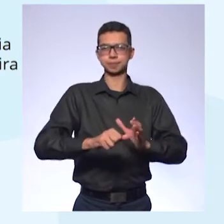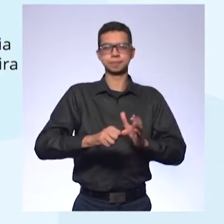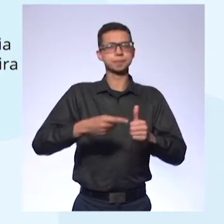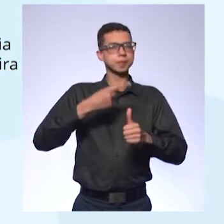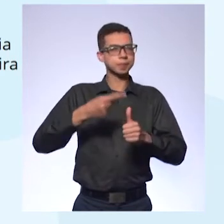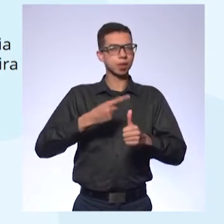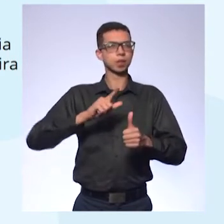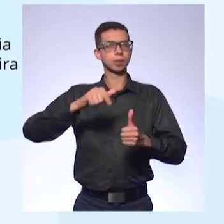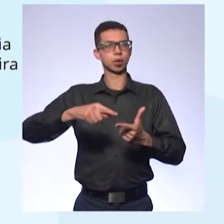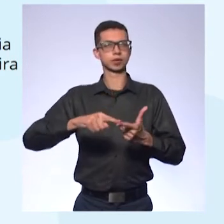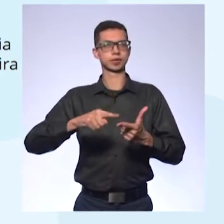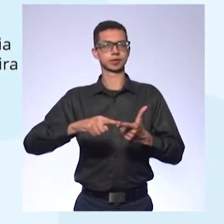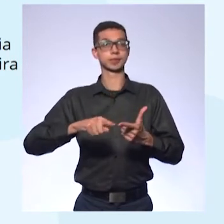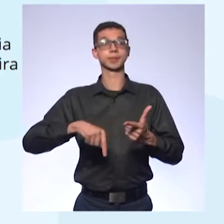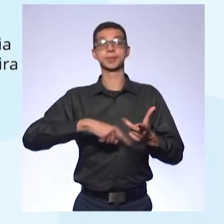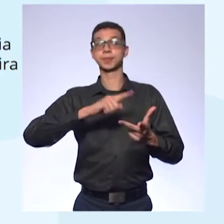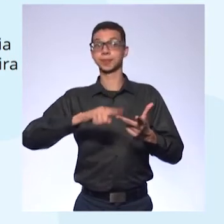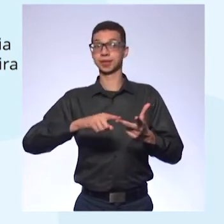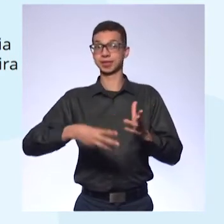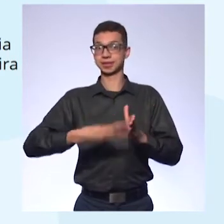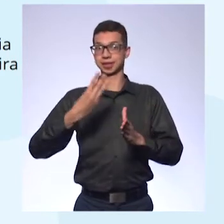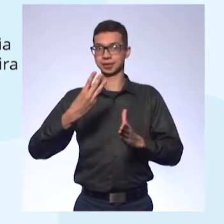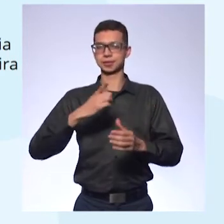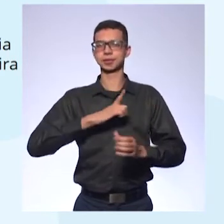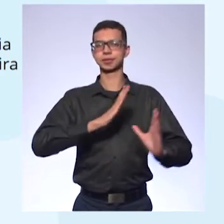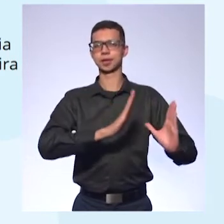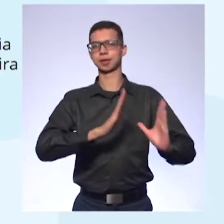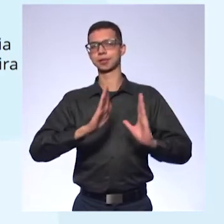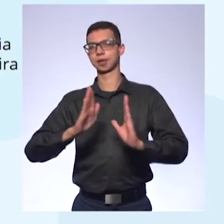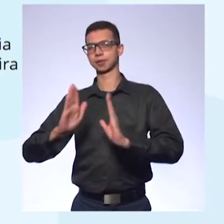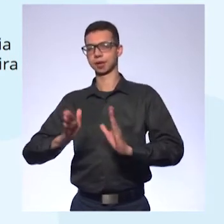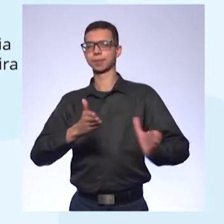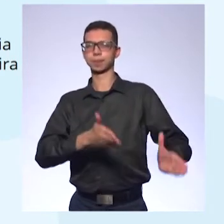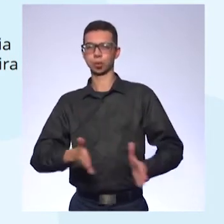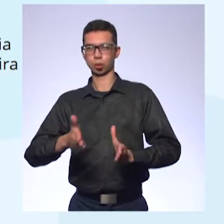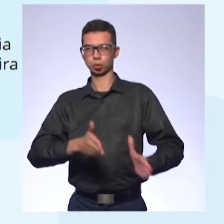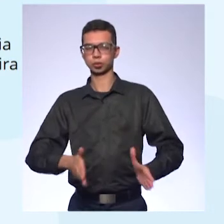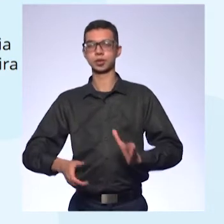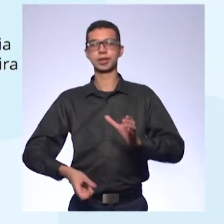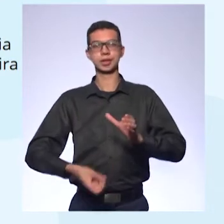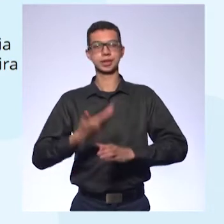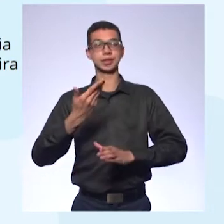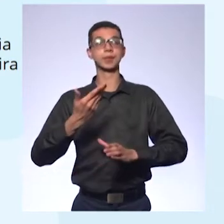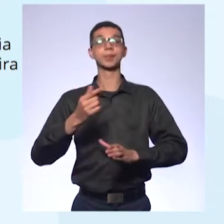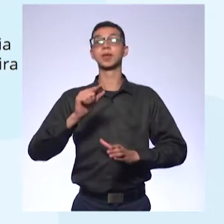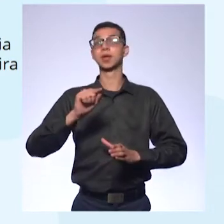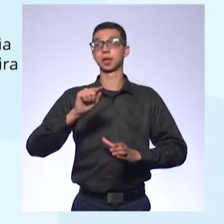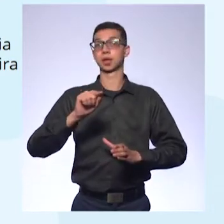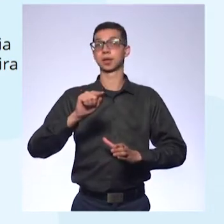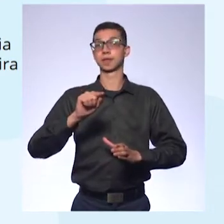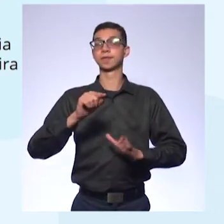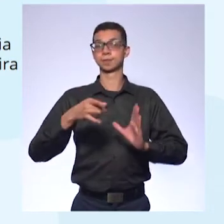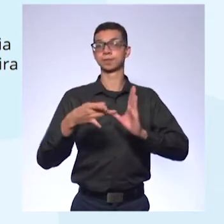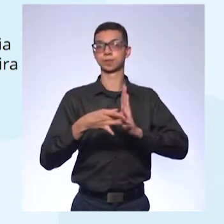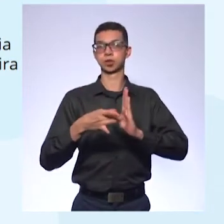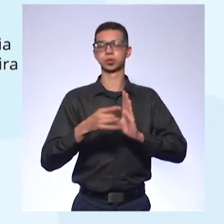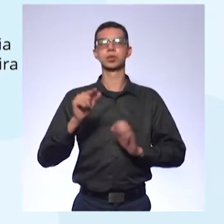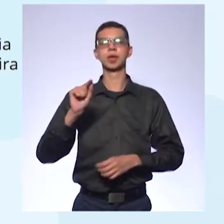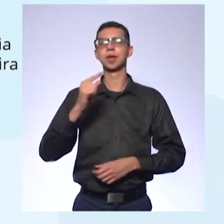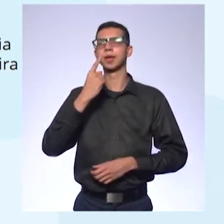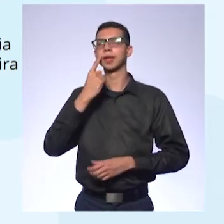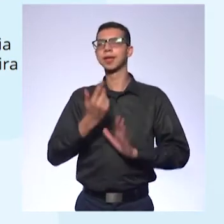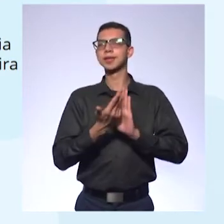nossa terceira etapa, né? Que nós temos até sendo representado por um operário. Reparem que cada desenho